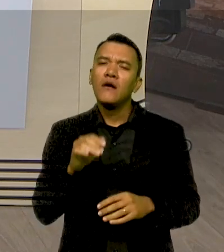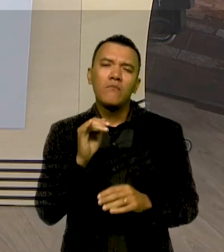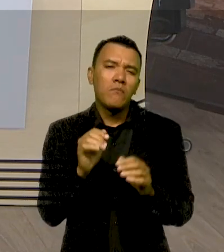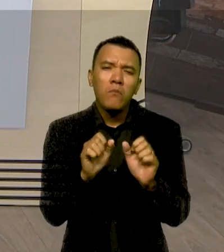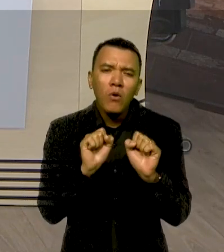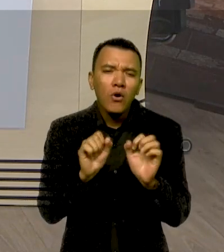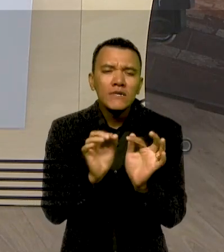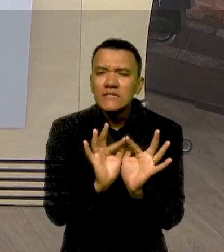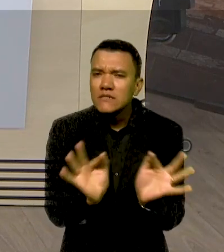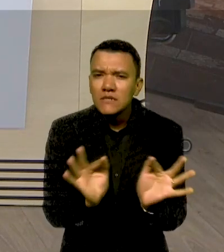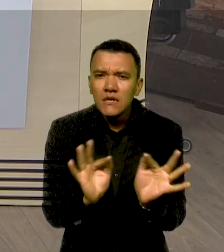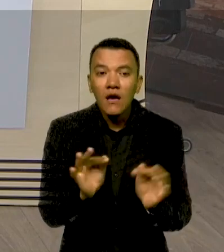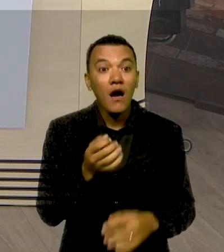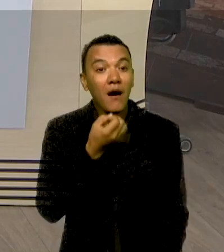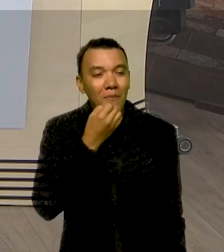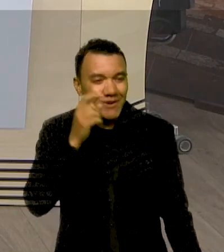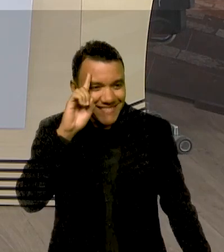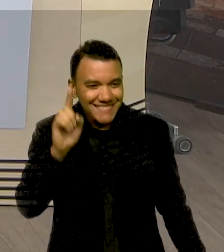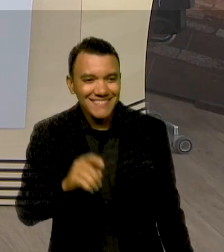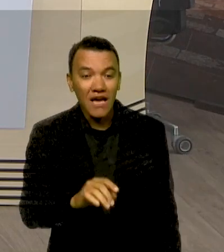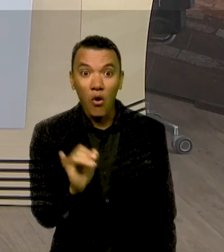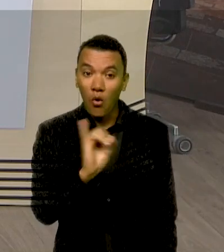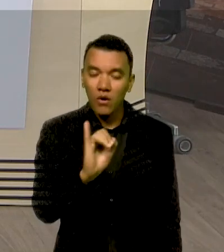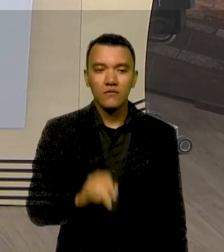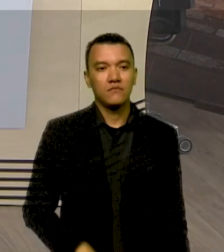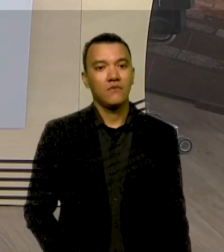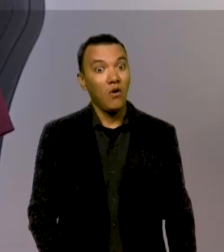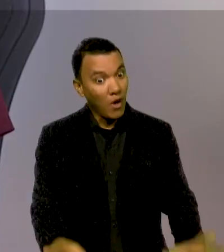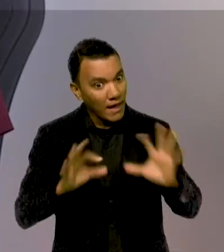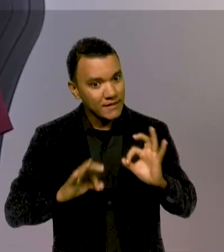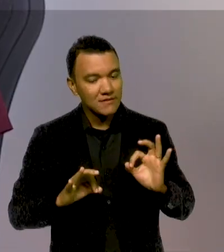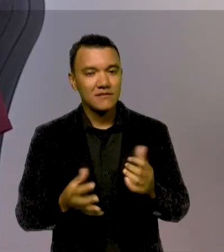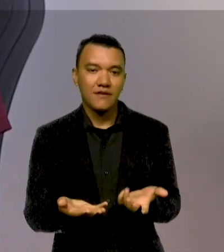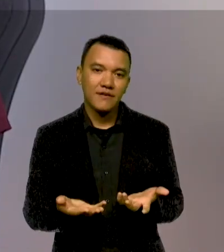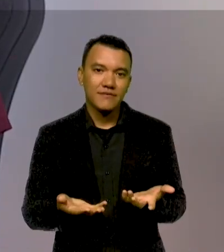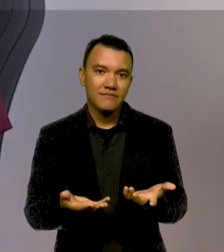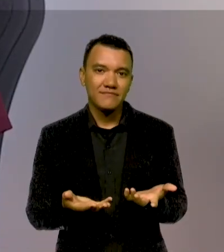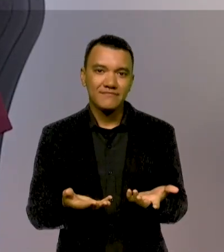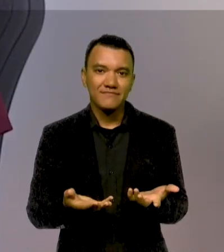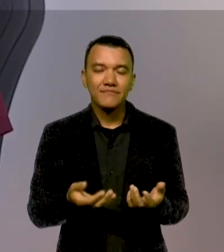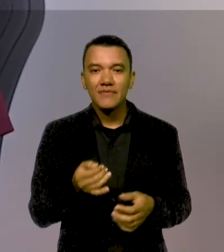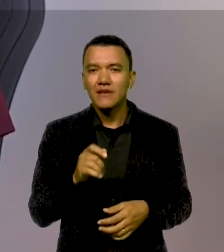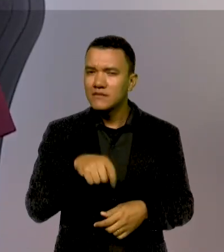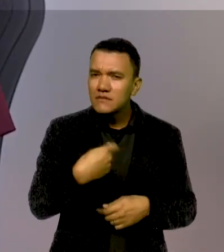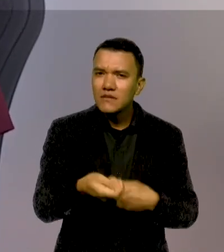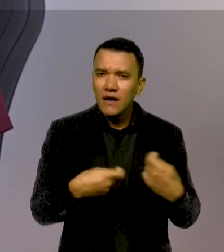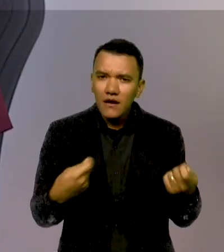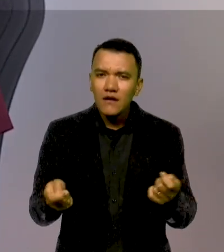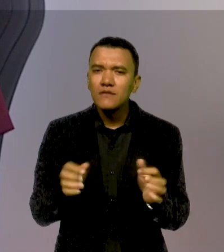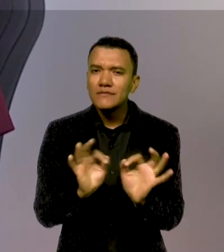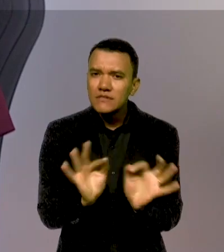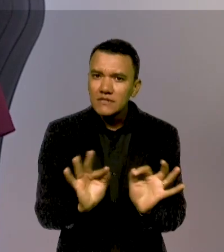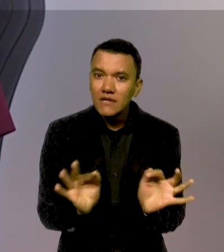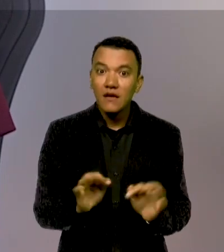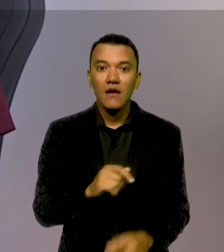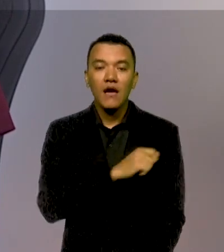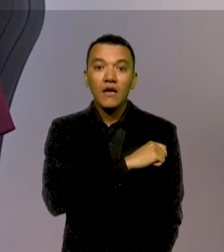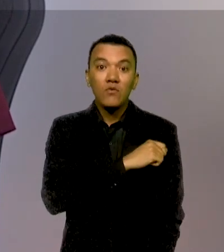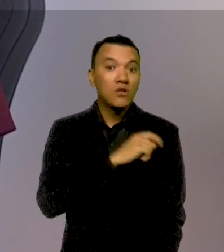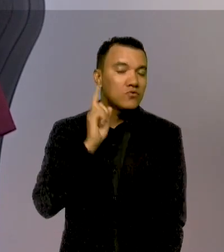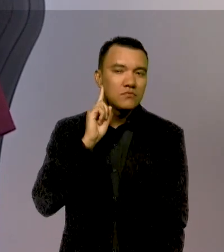um cumprimento, ou chamando a atenção, ou se dirigindo diretamente a esse estudante, a